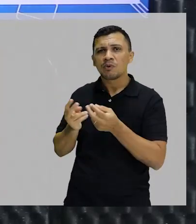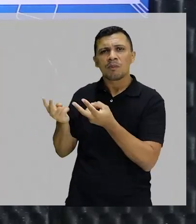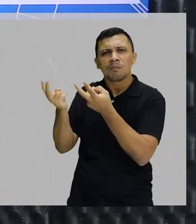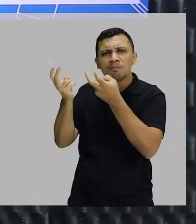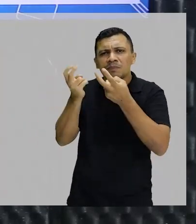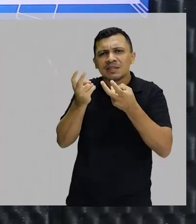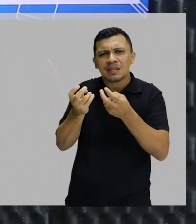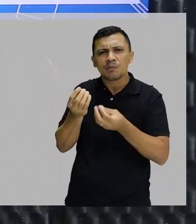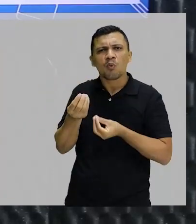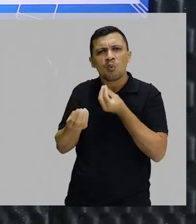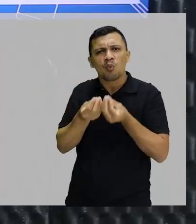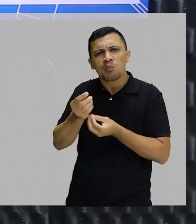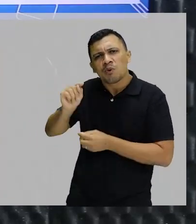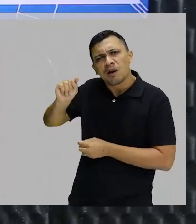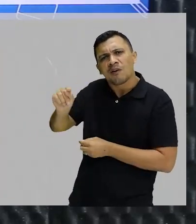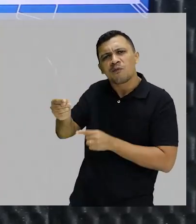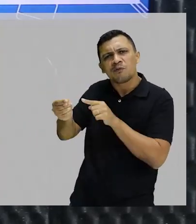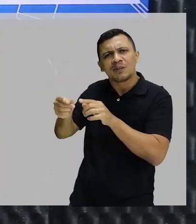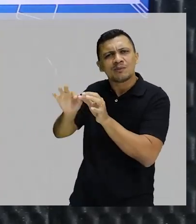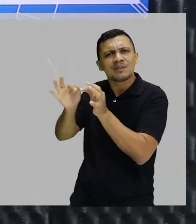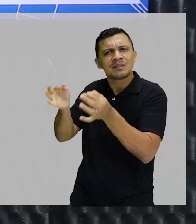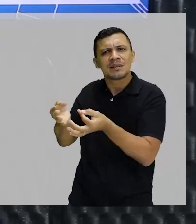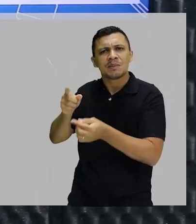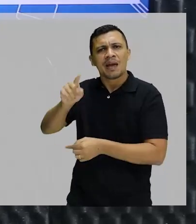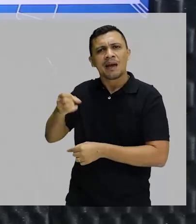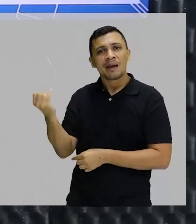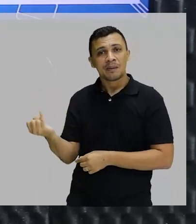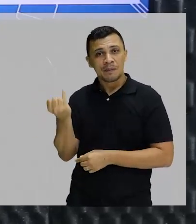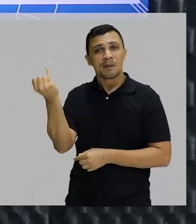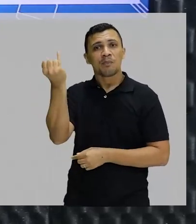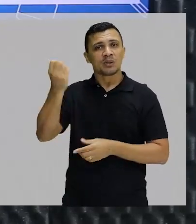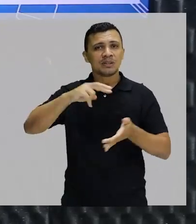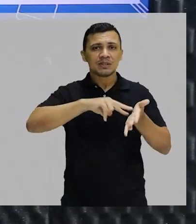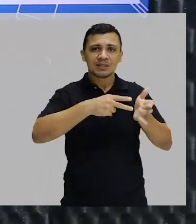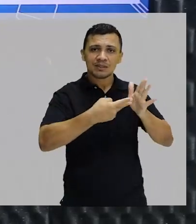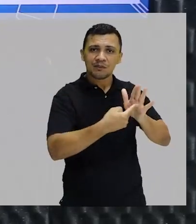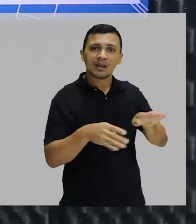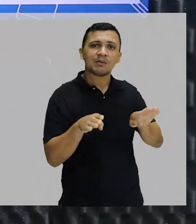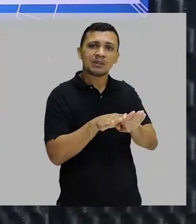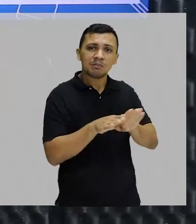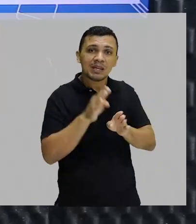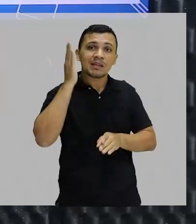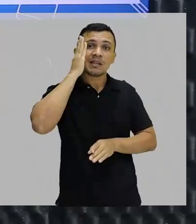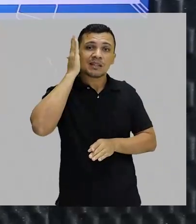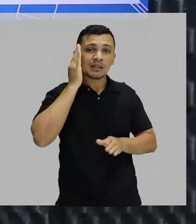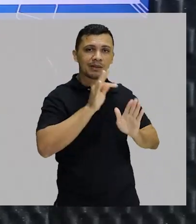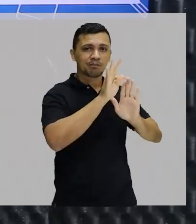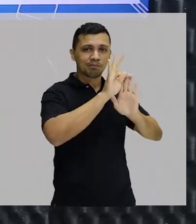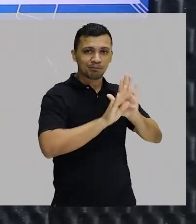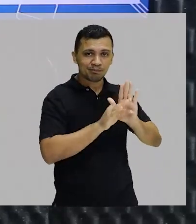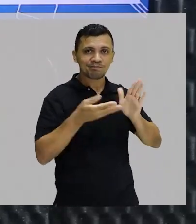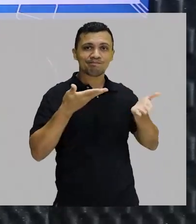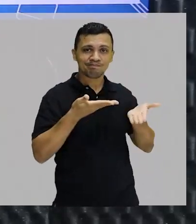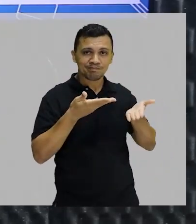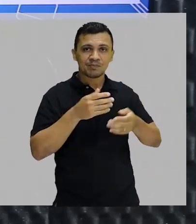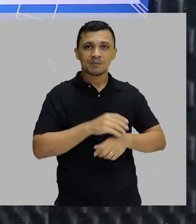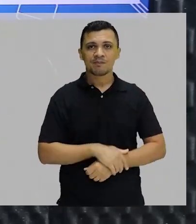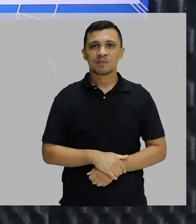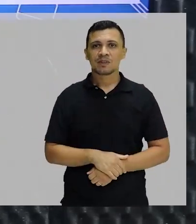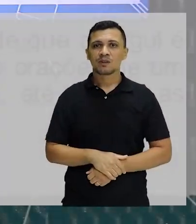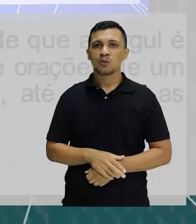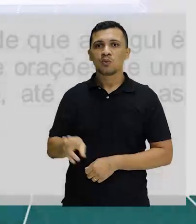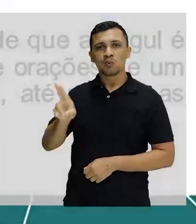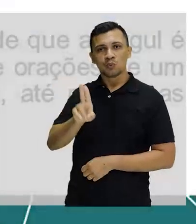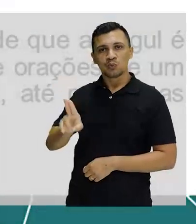pequena vírgula vai fazer aí toda a diferença no significado e na compreensão. Então, vamos lá. O uso